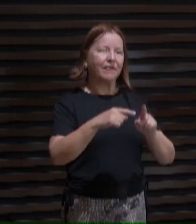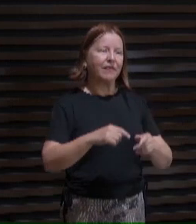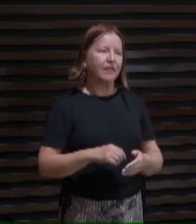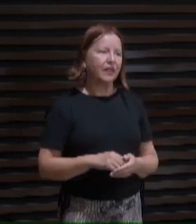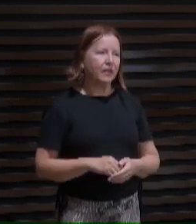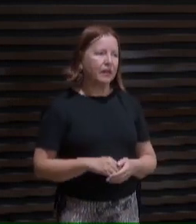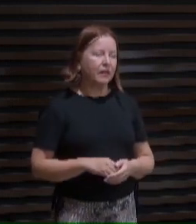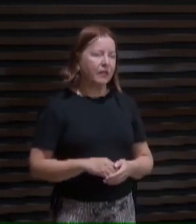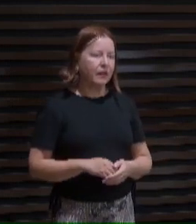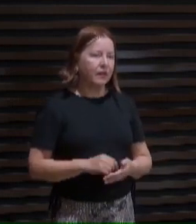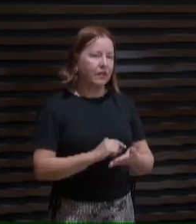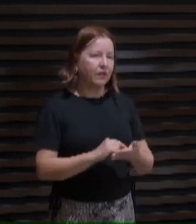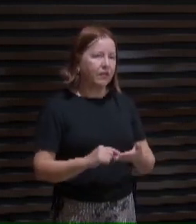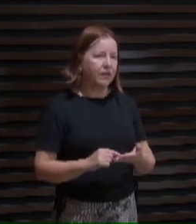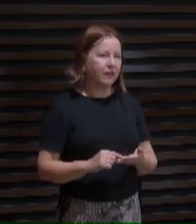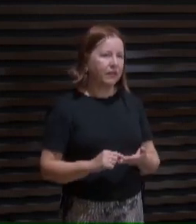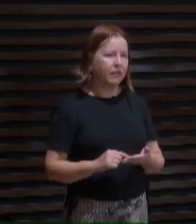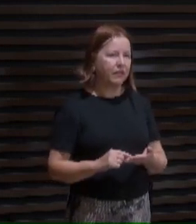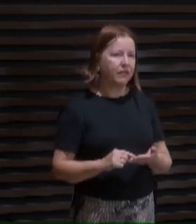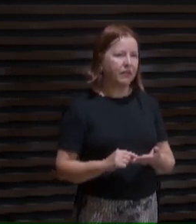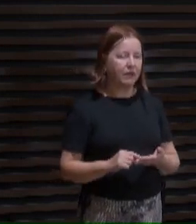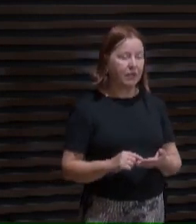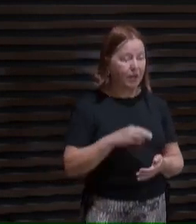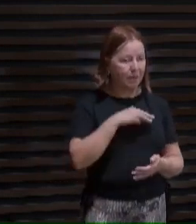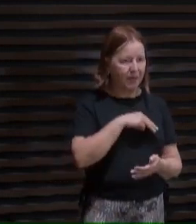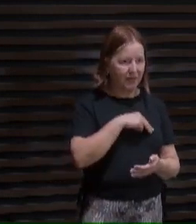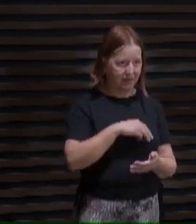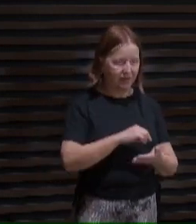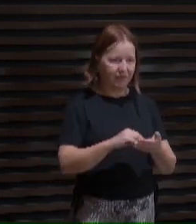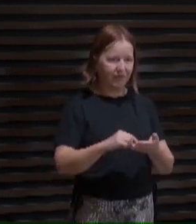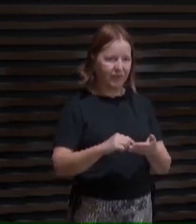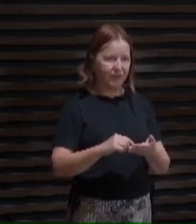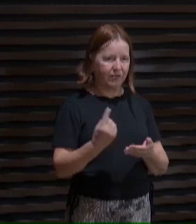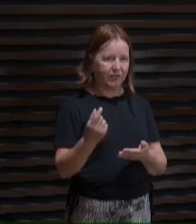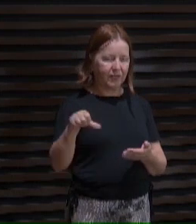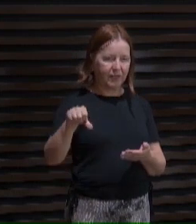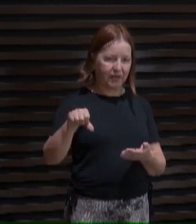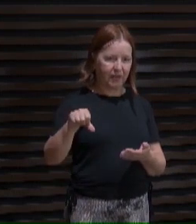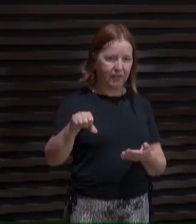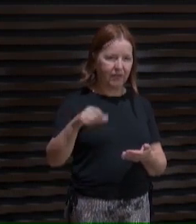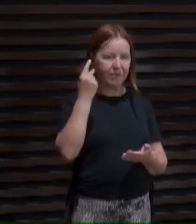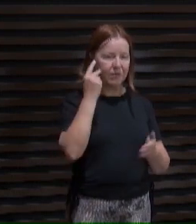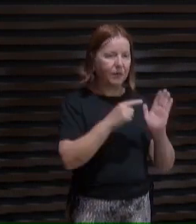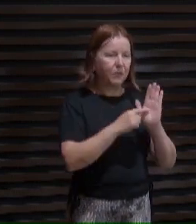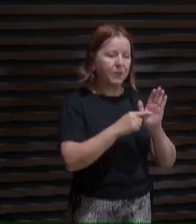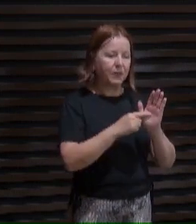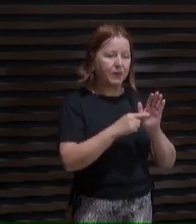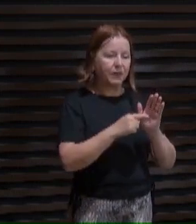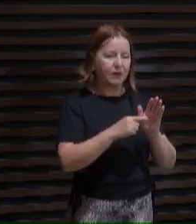Vamos ver o verso 19, 2 de Mateus, também para mostrar a quantidade de pessoas que ele